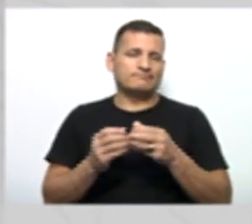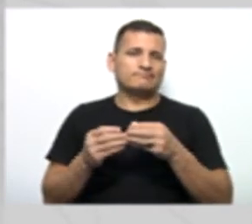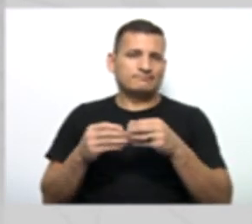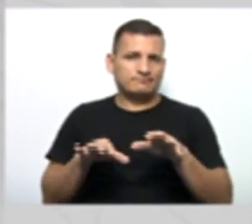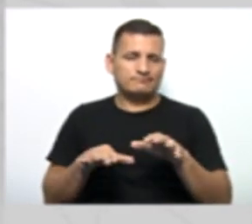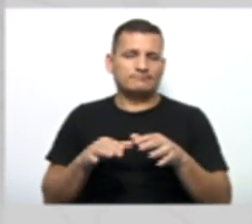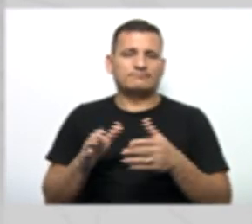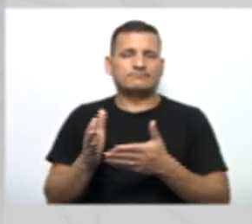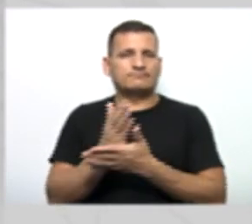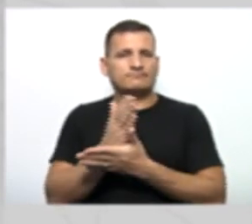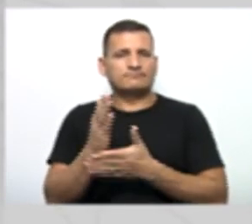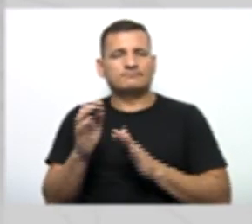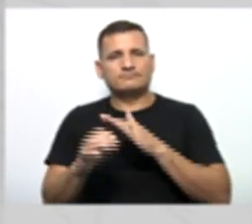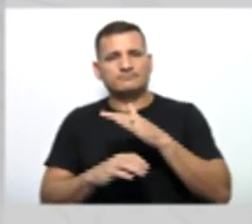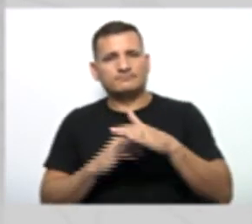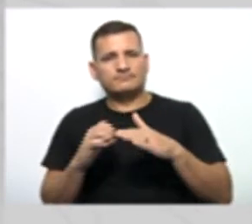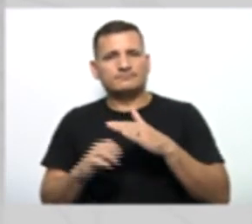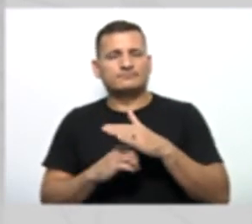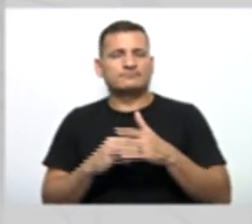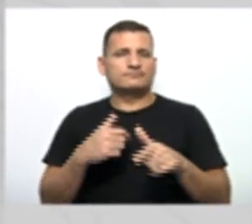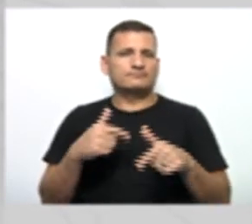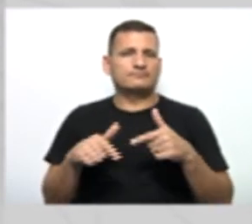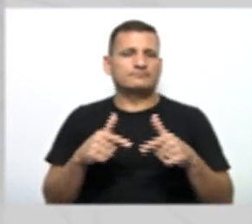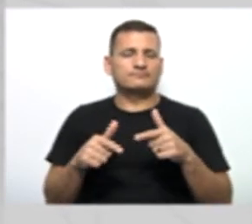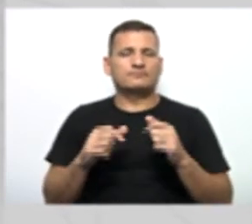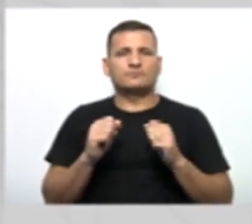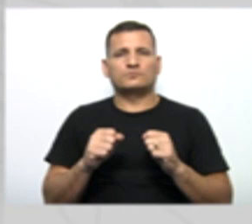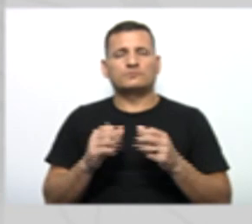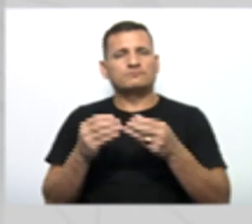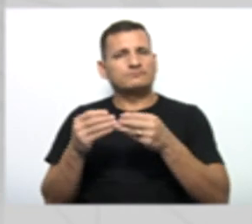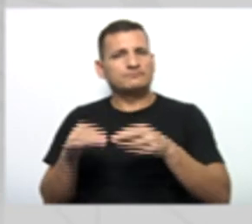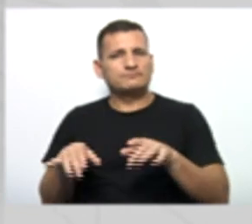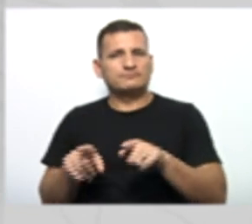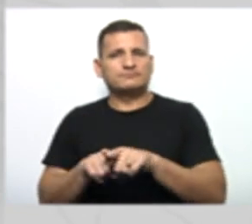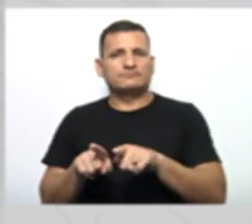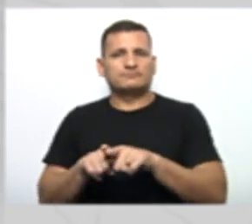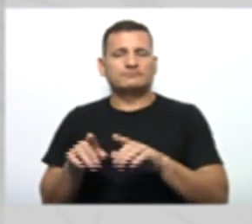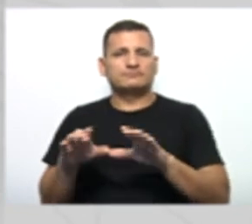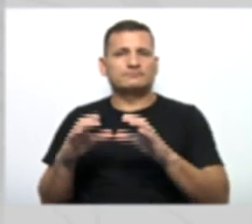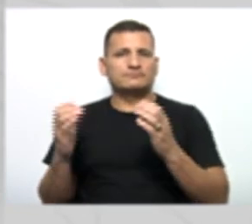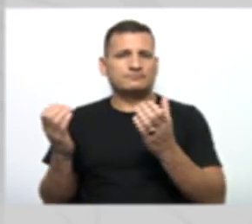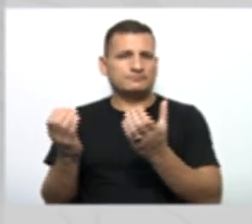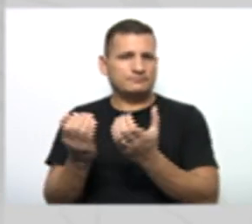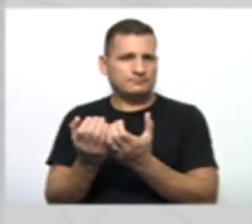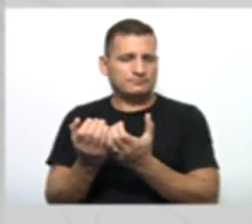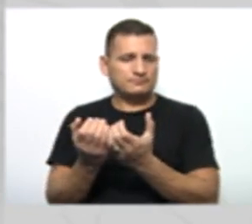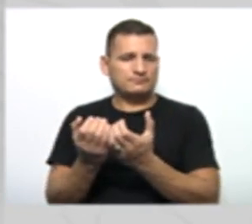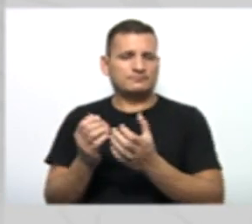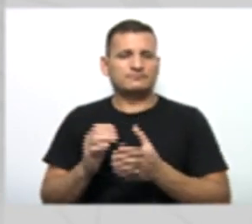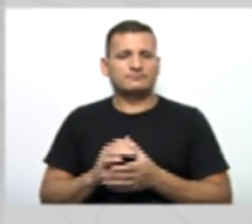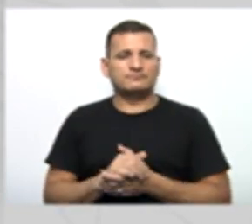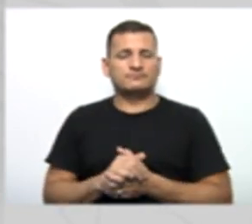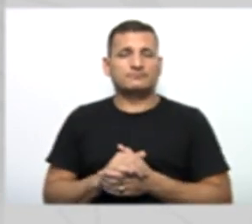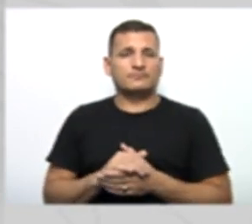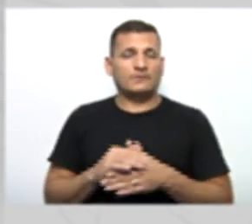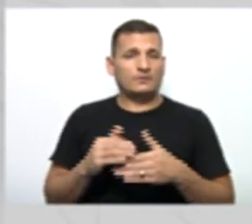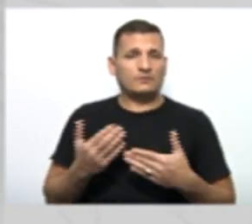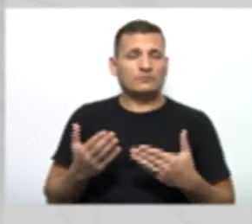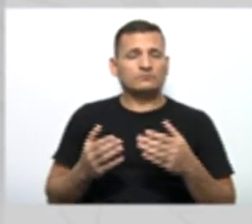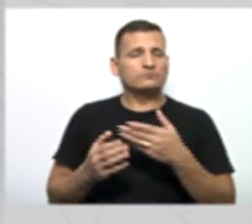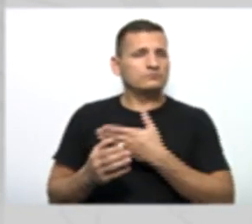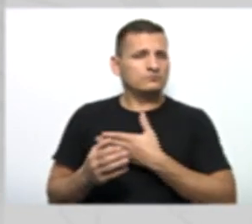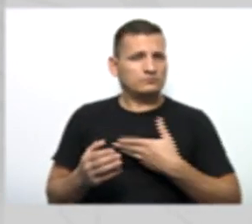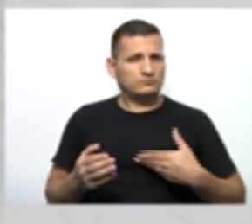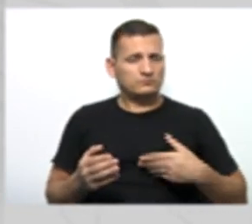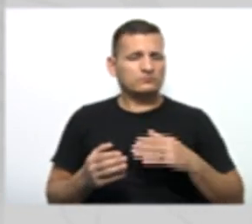empresas, pode acabar prejudicando a própria comunidade. Então, para que o governo